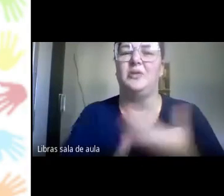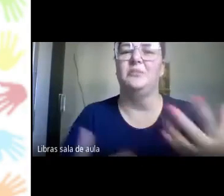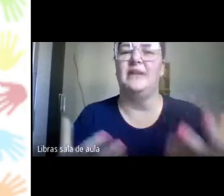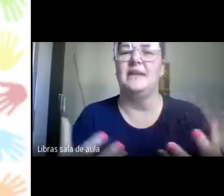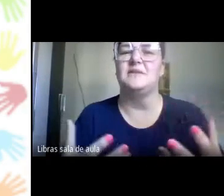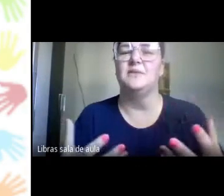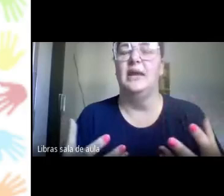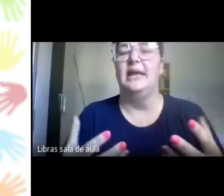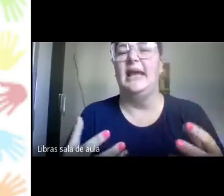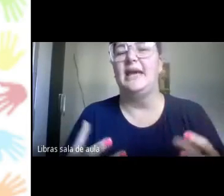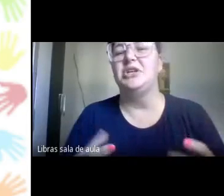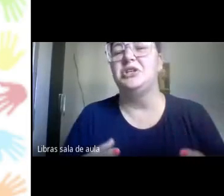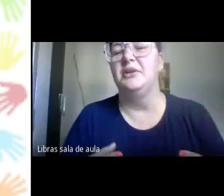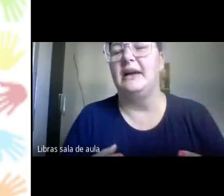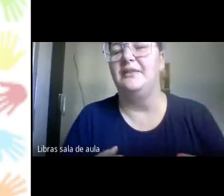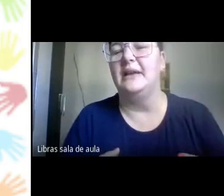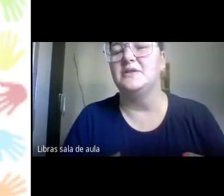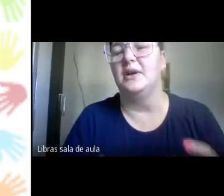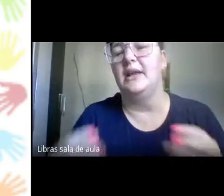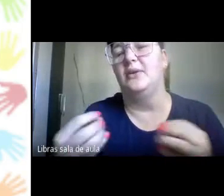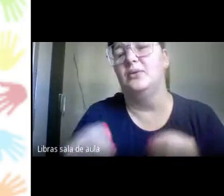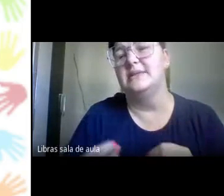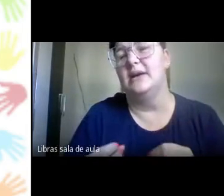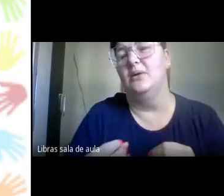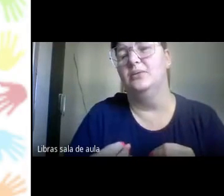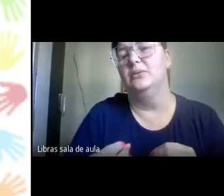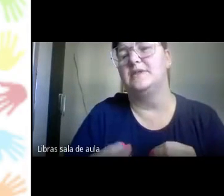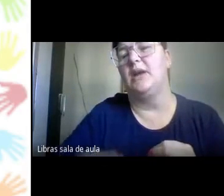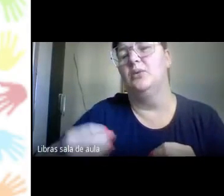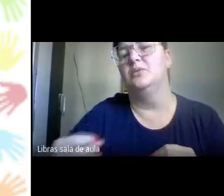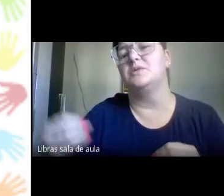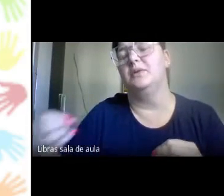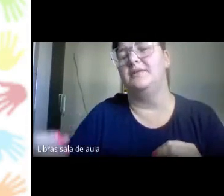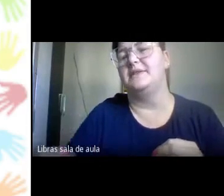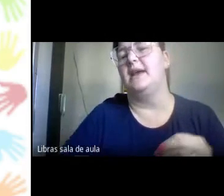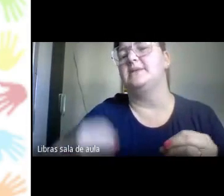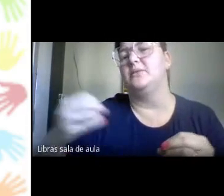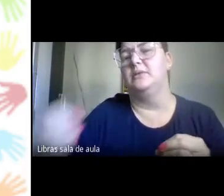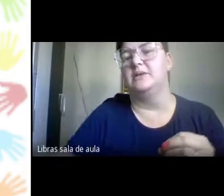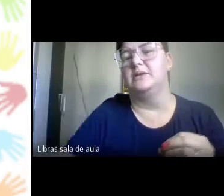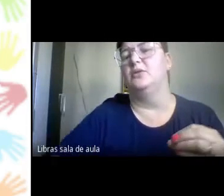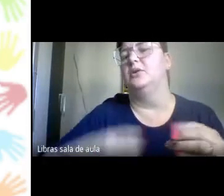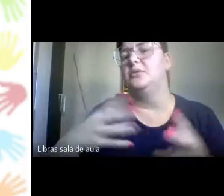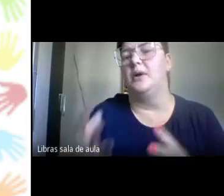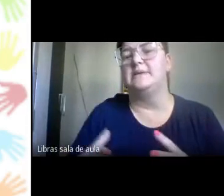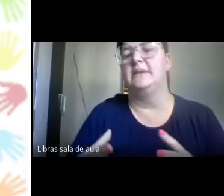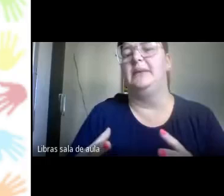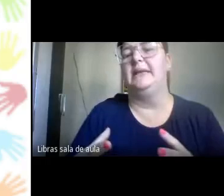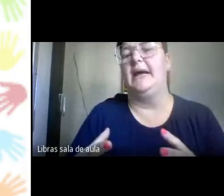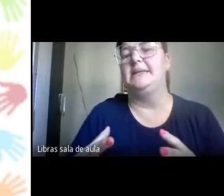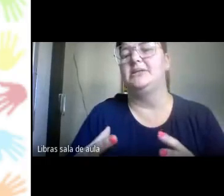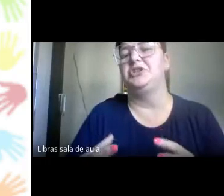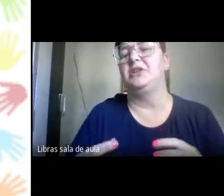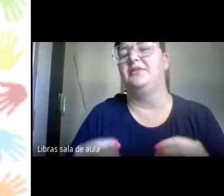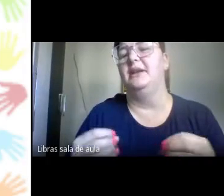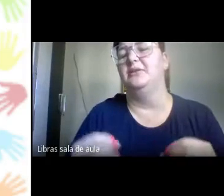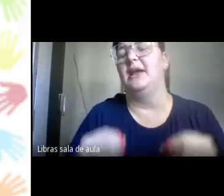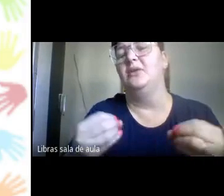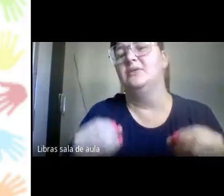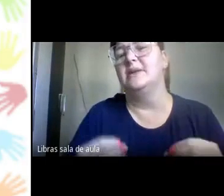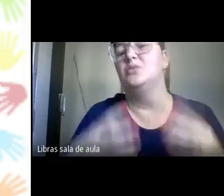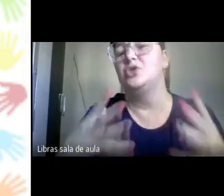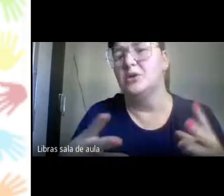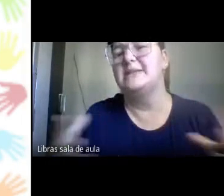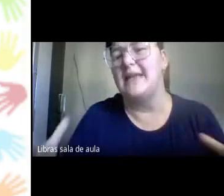outro contexto. E aí a gente não está falando só da inclusão dos alunos com deficiência, com transtorno, com altas habilidades, a gente está falando